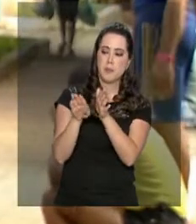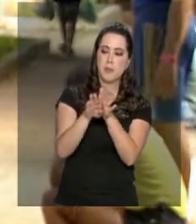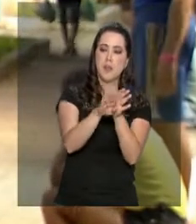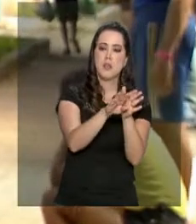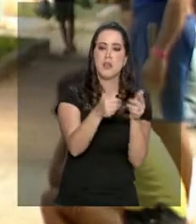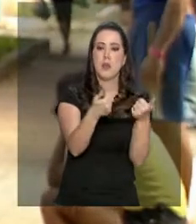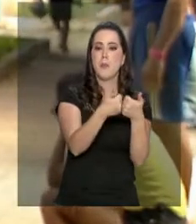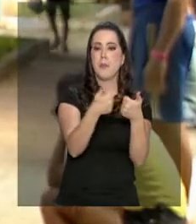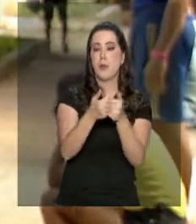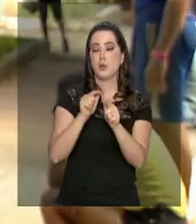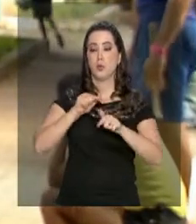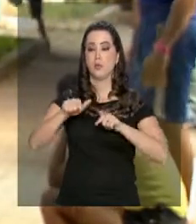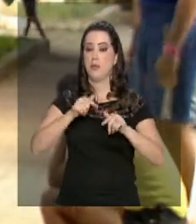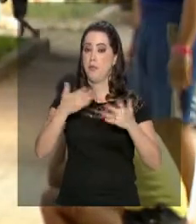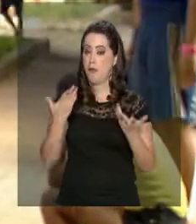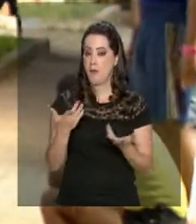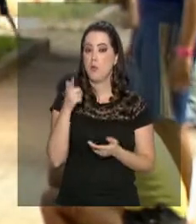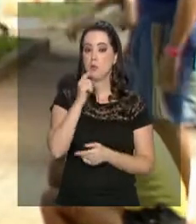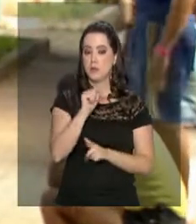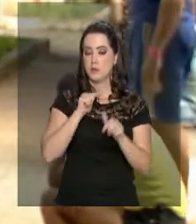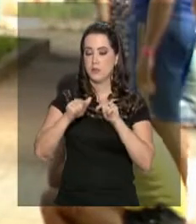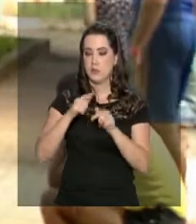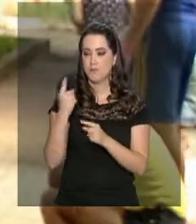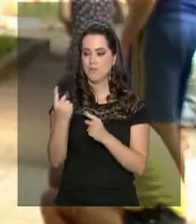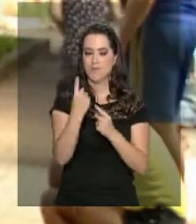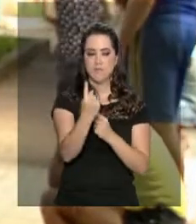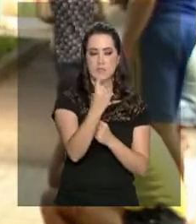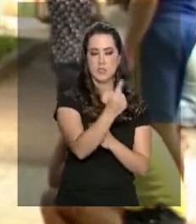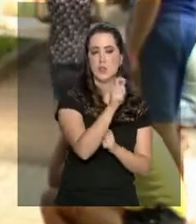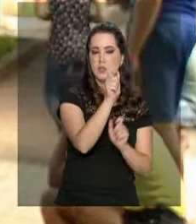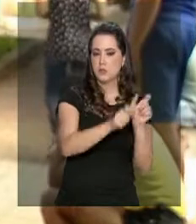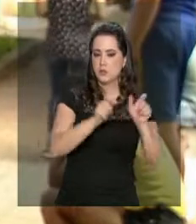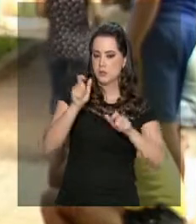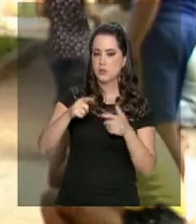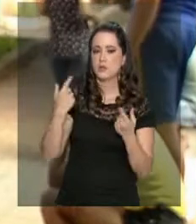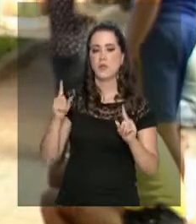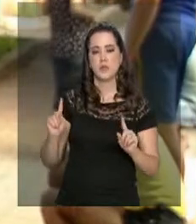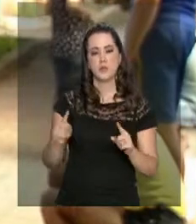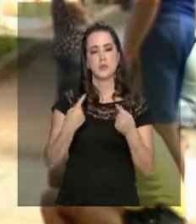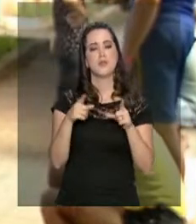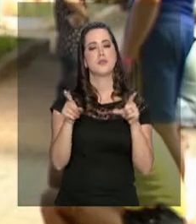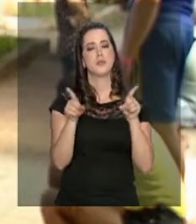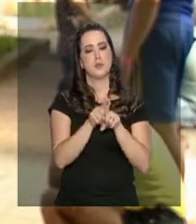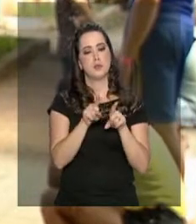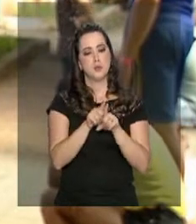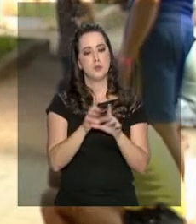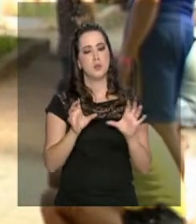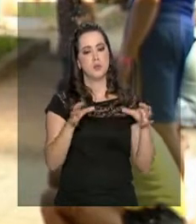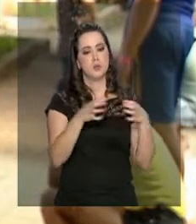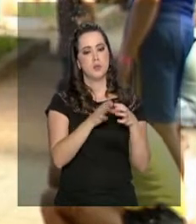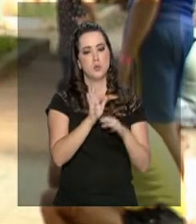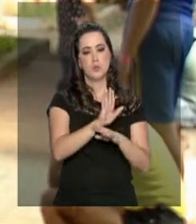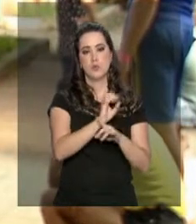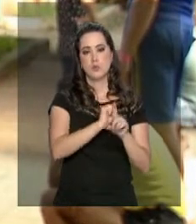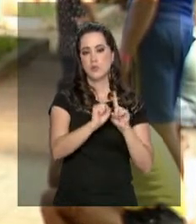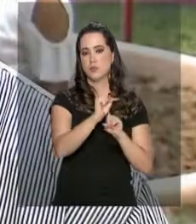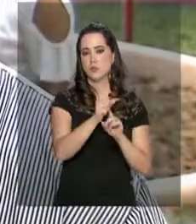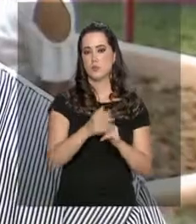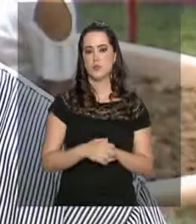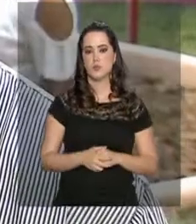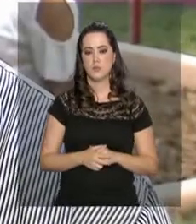no mercado de trabalho conseguir um emprego para cada uma dessas pessoas é um desafio também para as equipes de assistência social